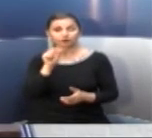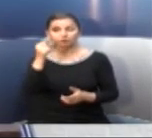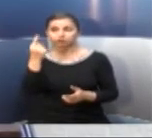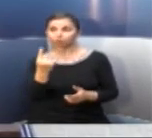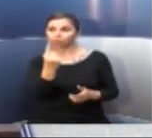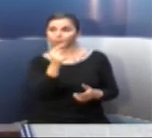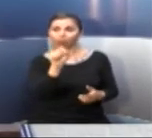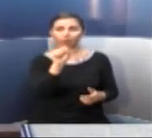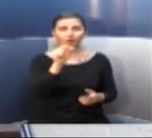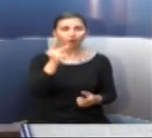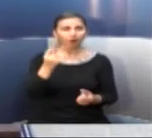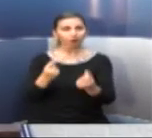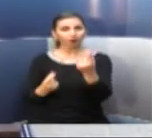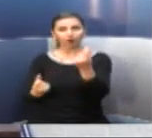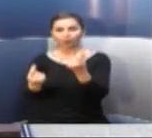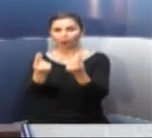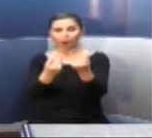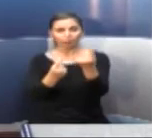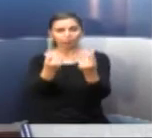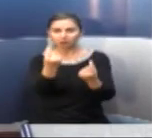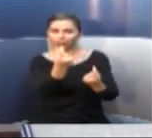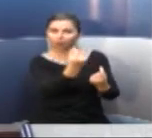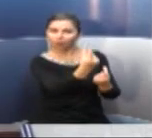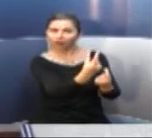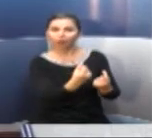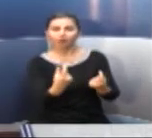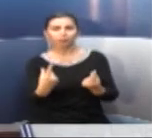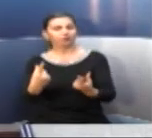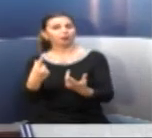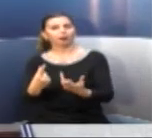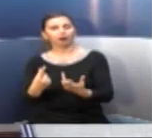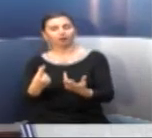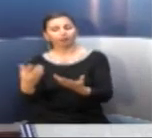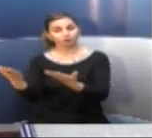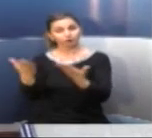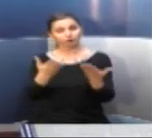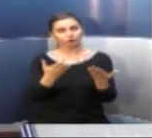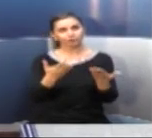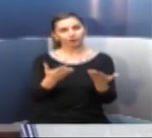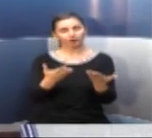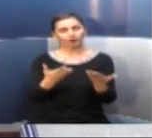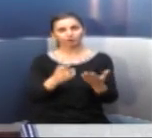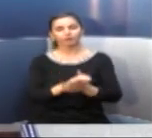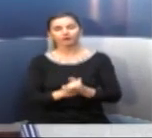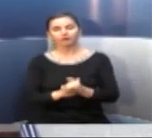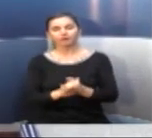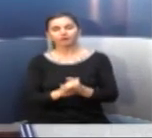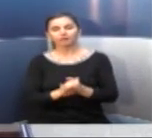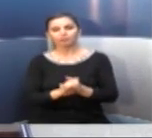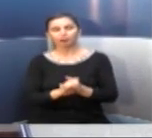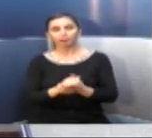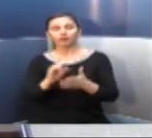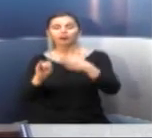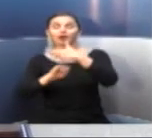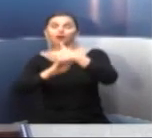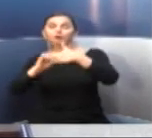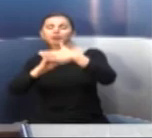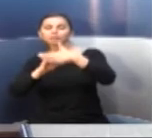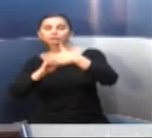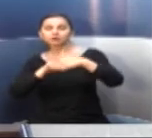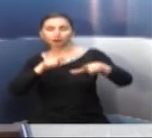os conhecimentos daqui para lá. O que eles aprenderam está passando para os colegas, que é uma instituição que faz hoje um trabalho de